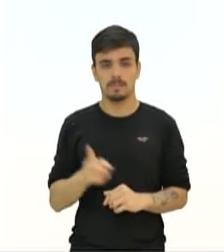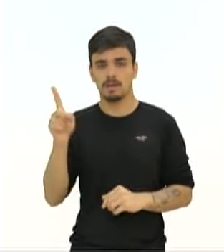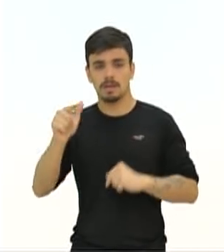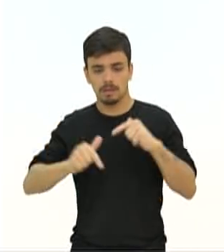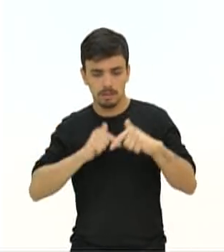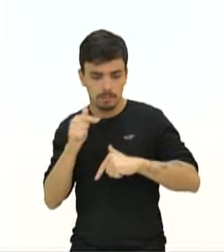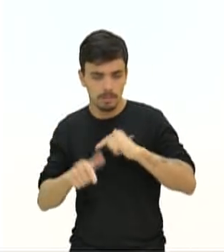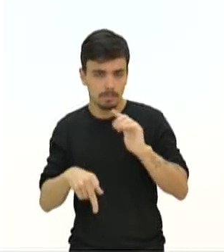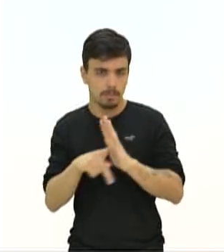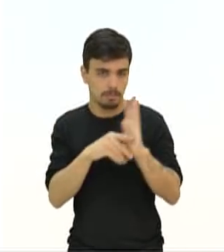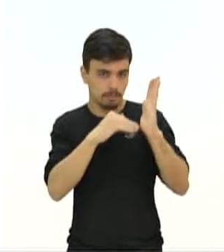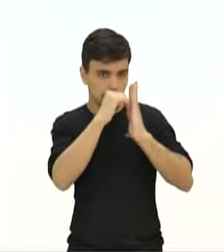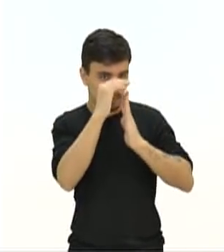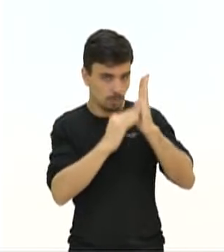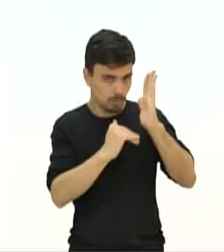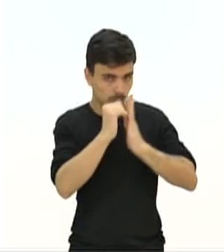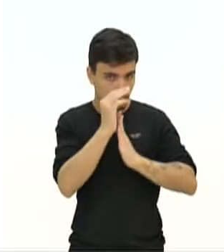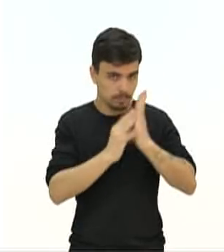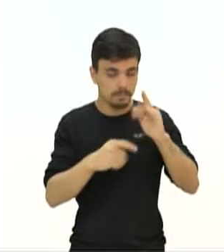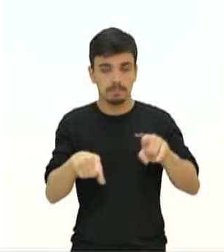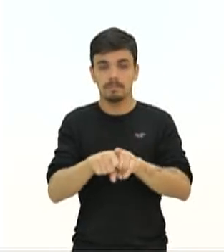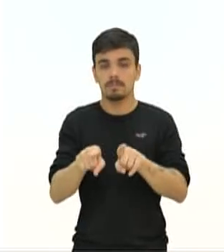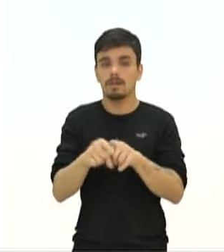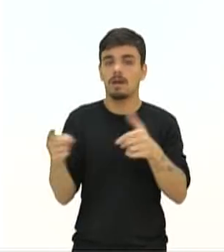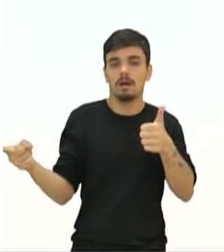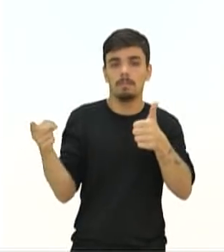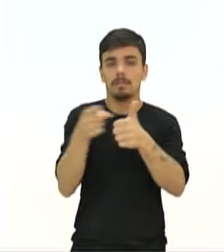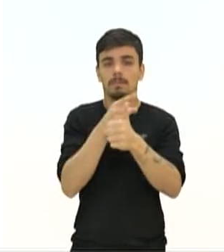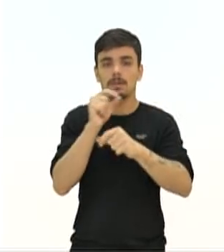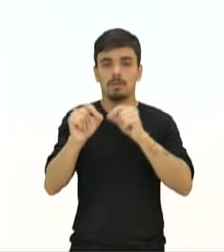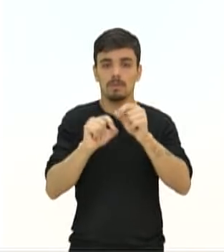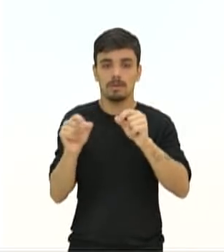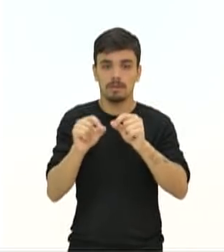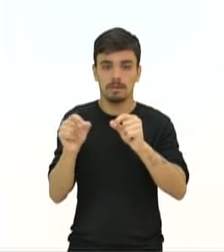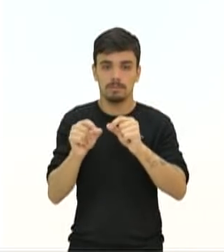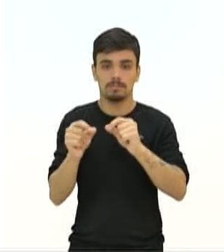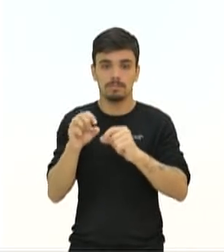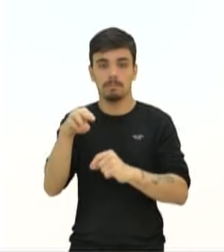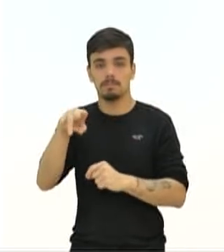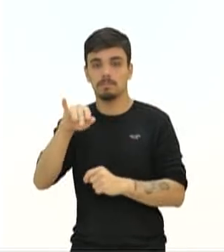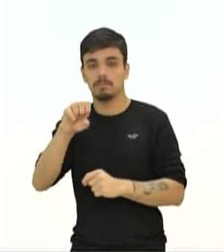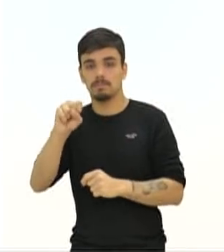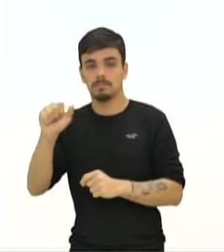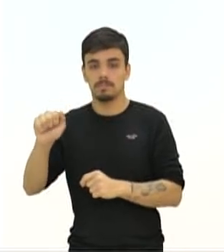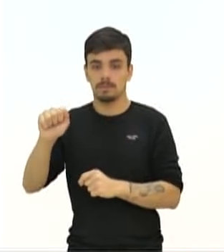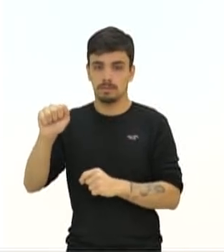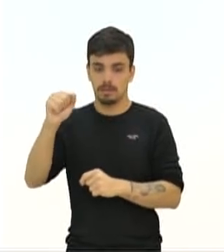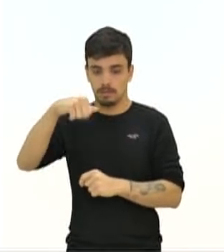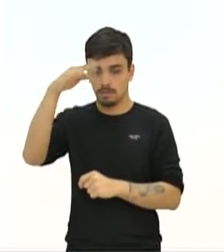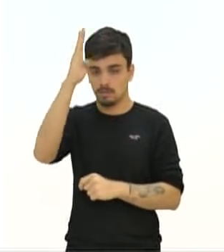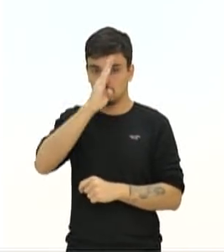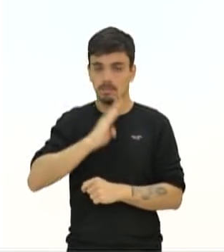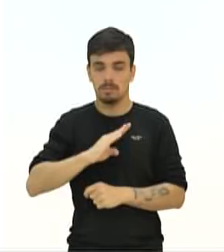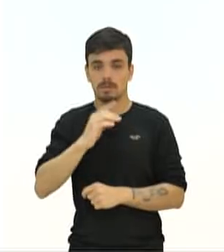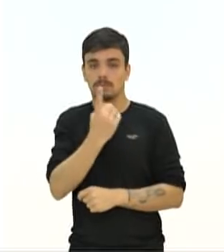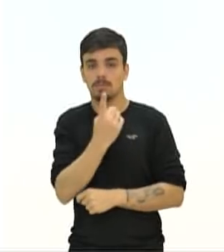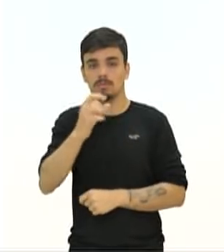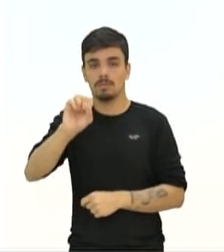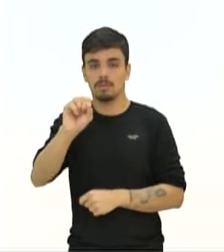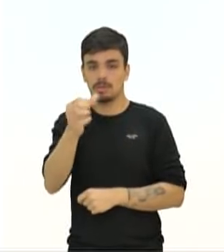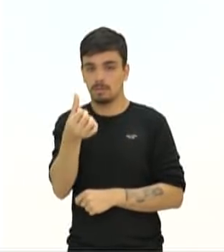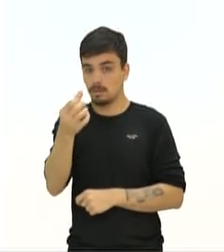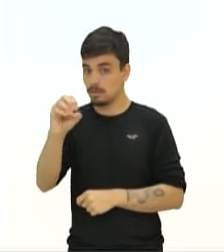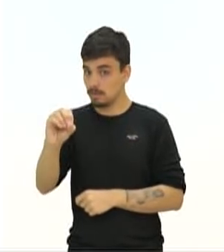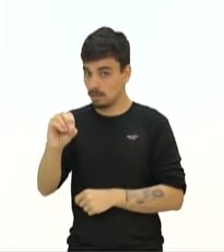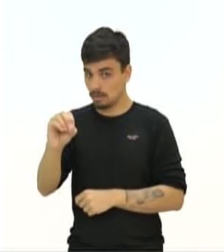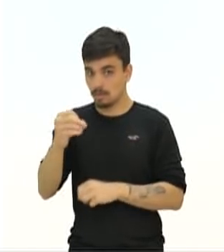trabalhava com a questão da pintura. Aqui, né, a primeira missa no Brasil, né? Então, uma obra de 1860, né?